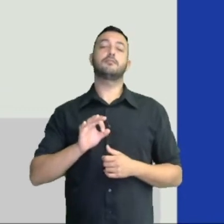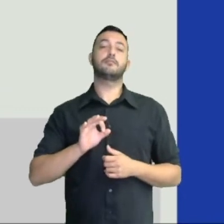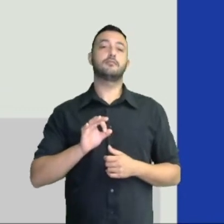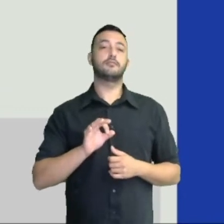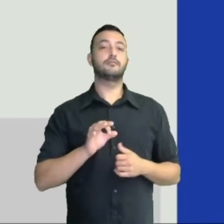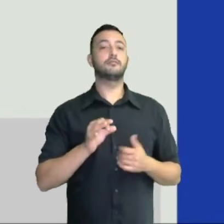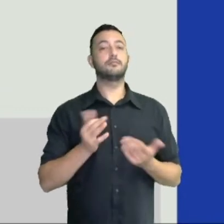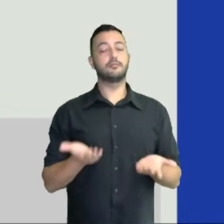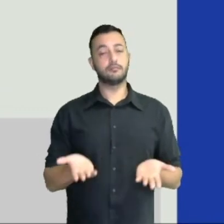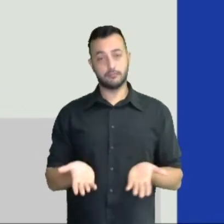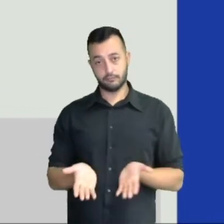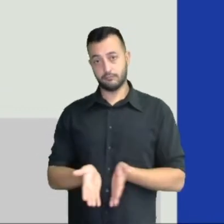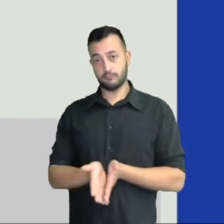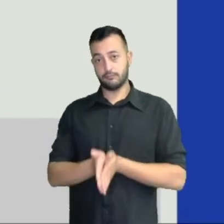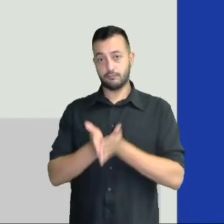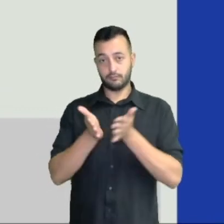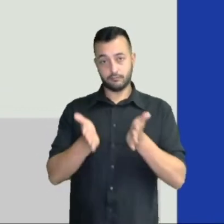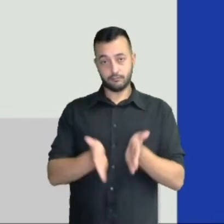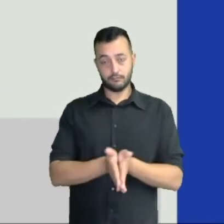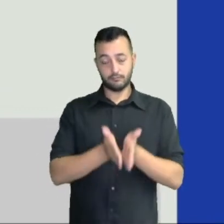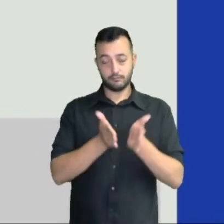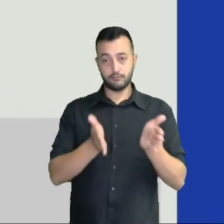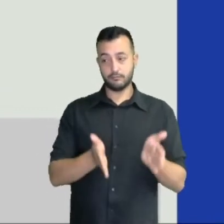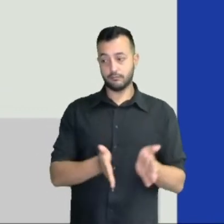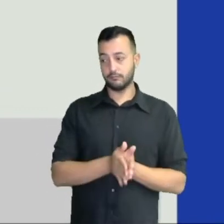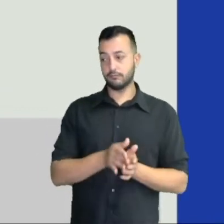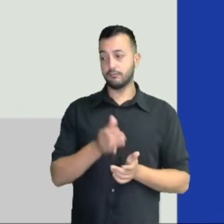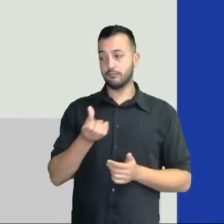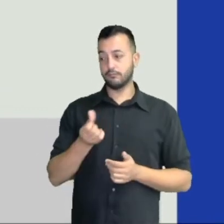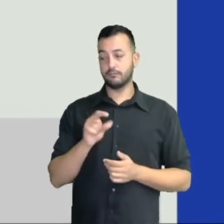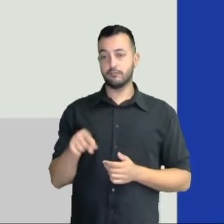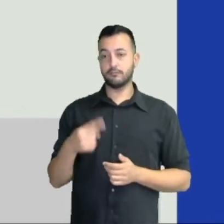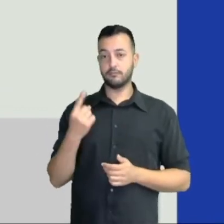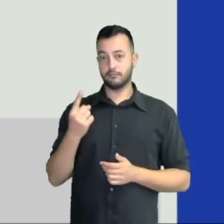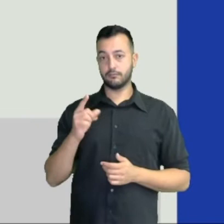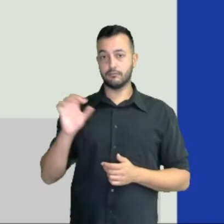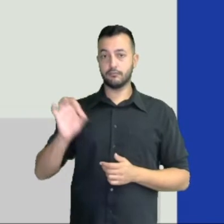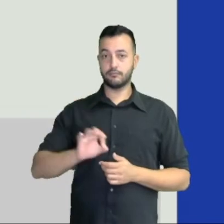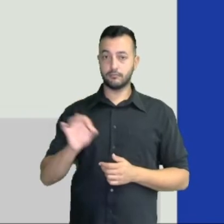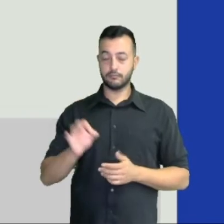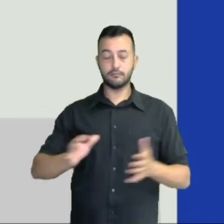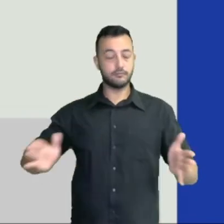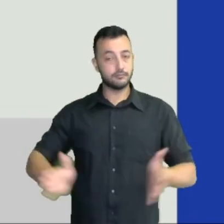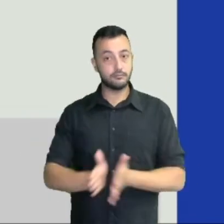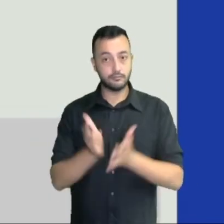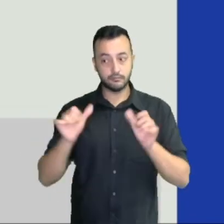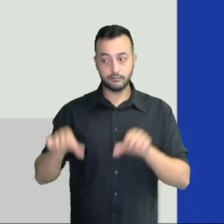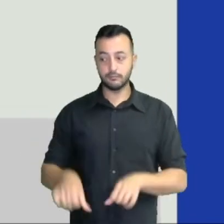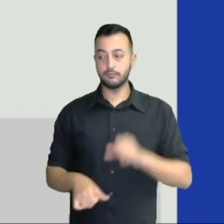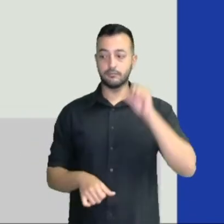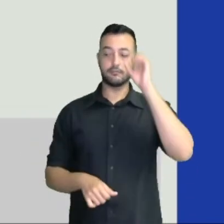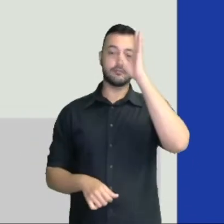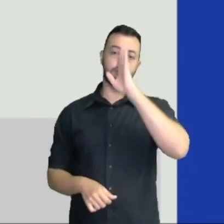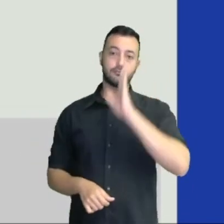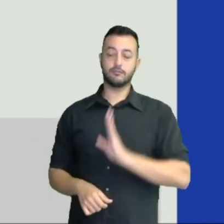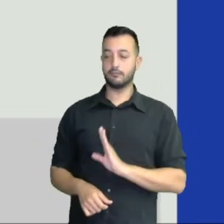30,3% está na condição de pobreza e 6,1% na condição de extrema pobreza. E no